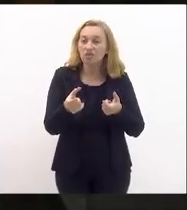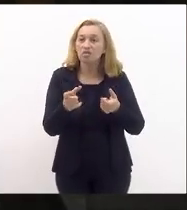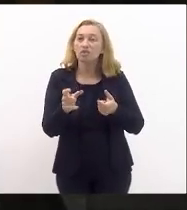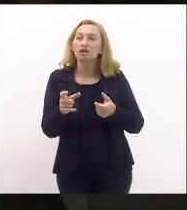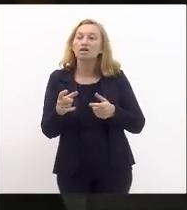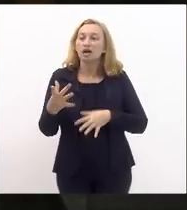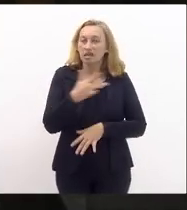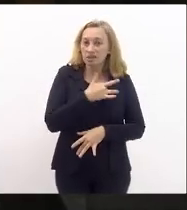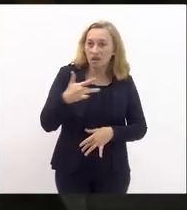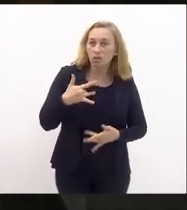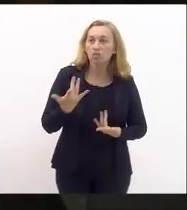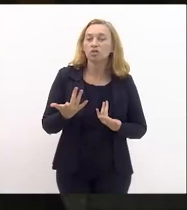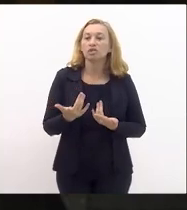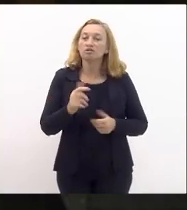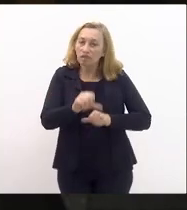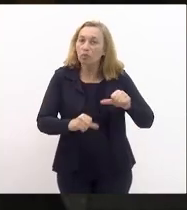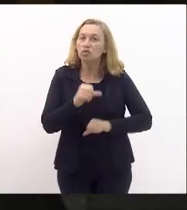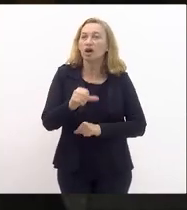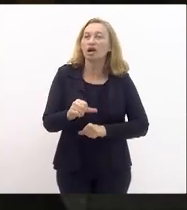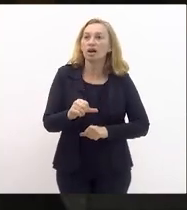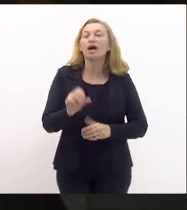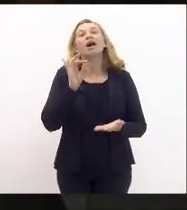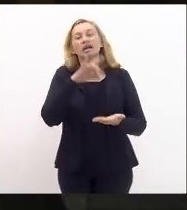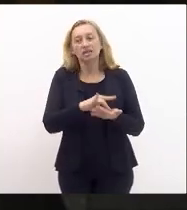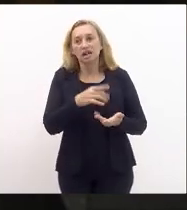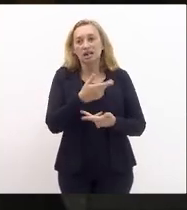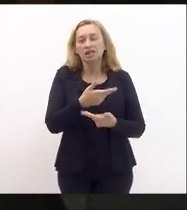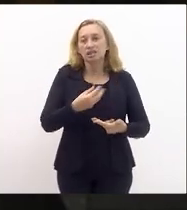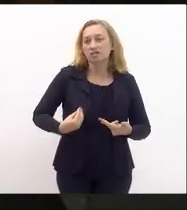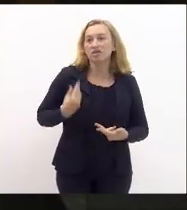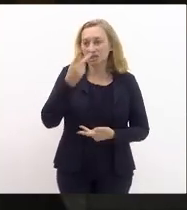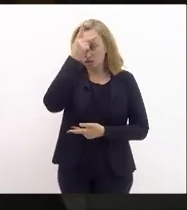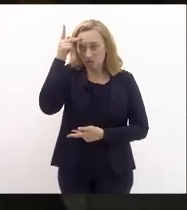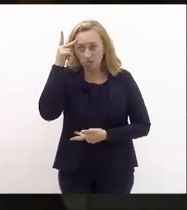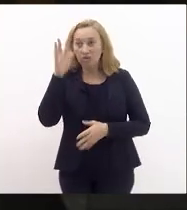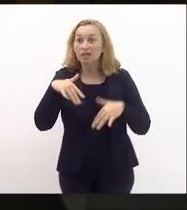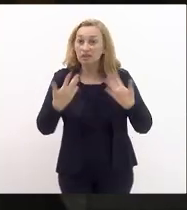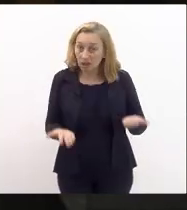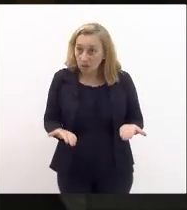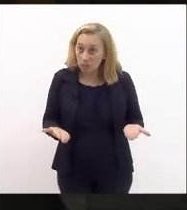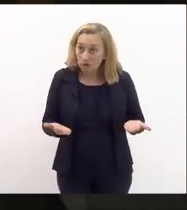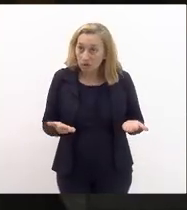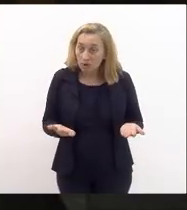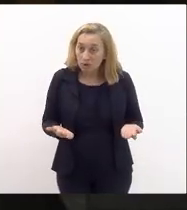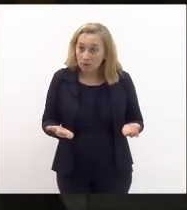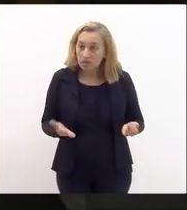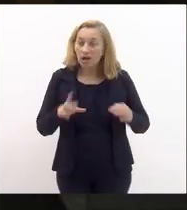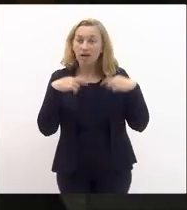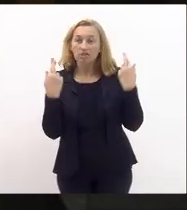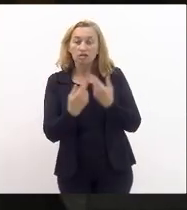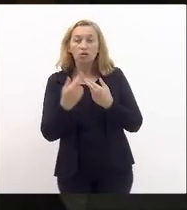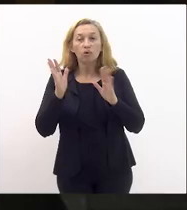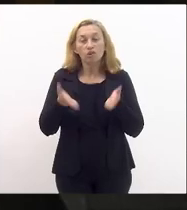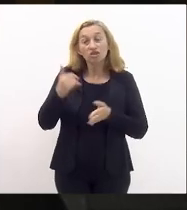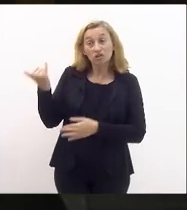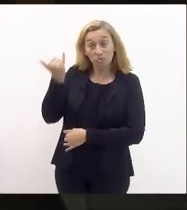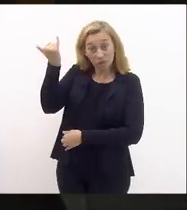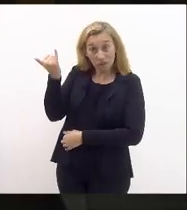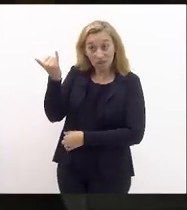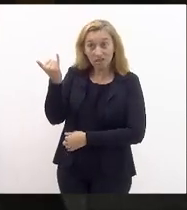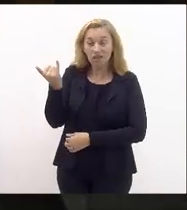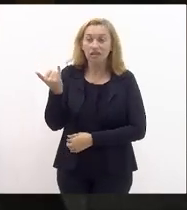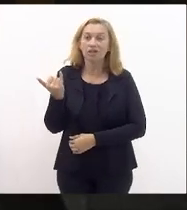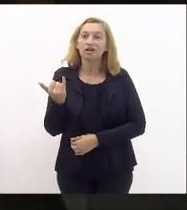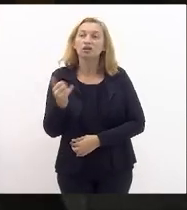da saúde, porque vai mudar a realidade de vida das pessoas. Então, a audiência hoje foi muito importante, contou